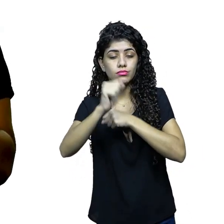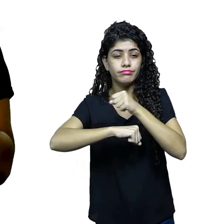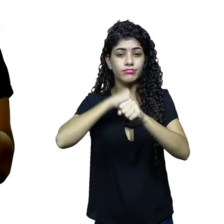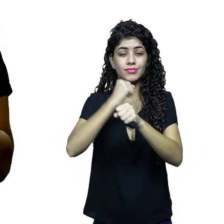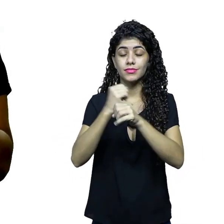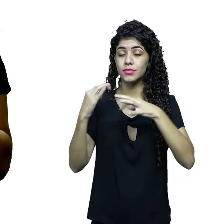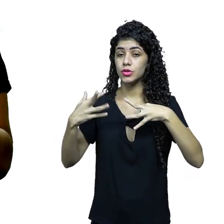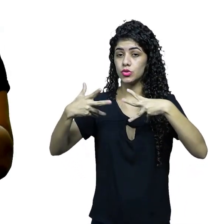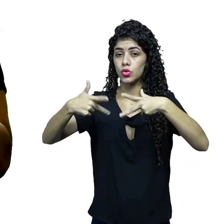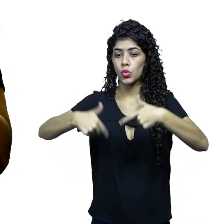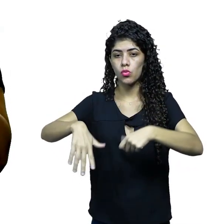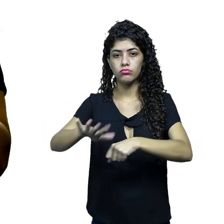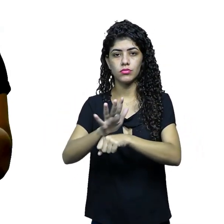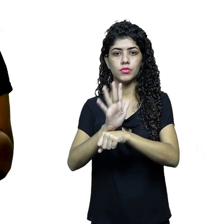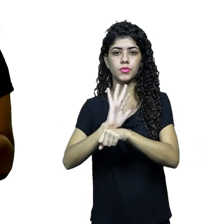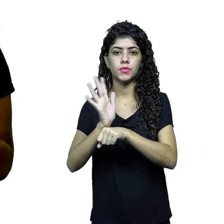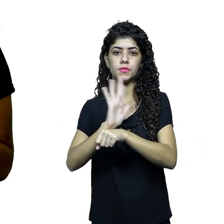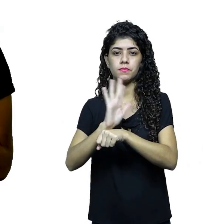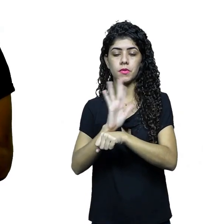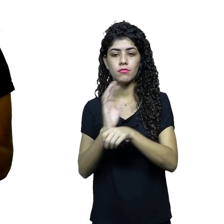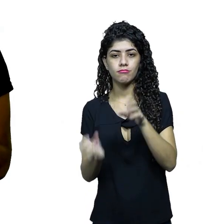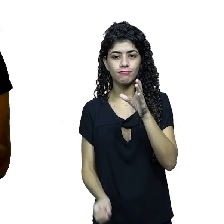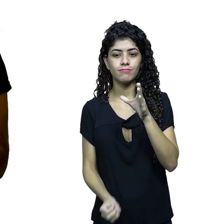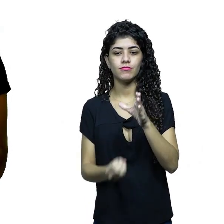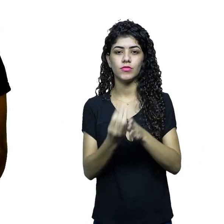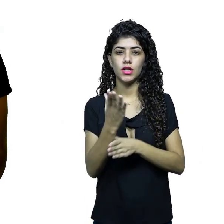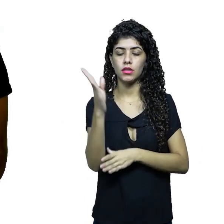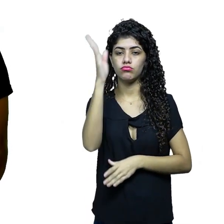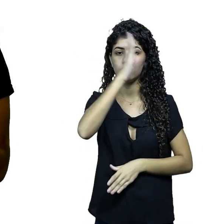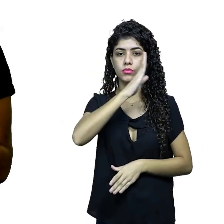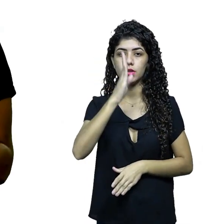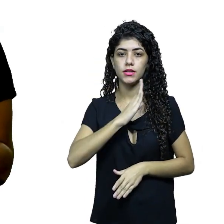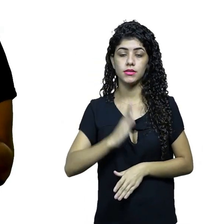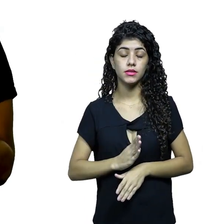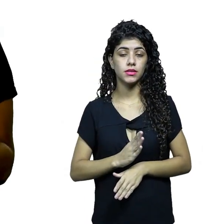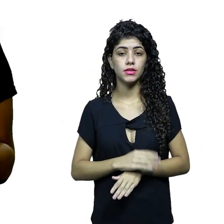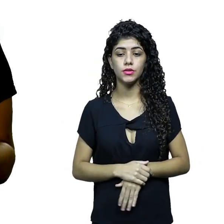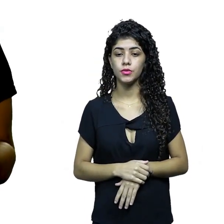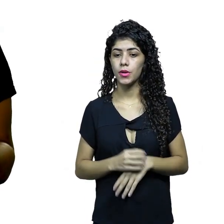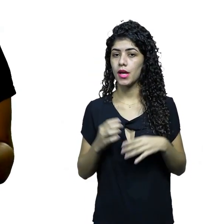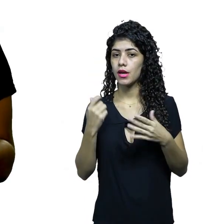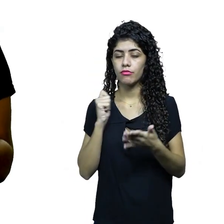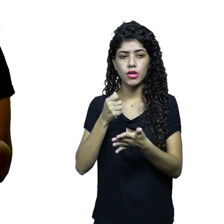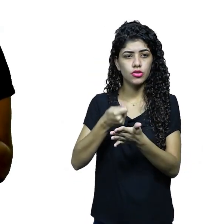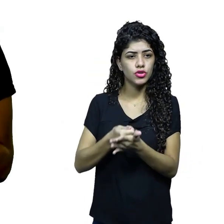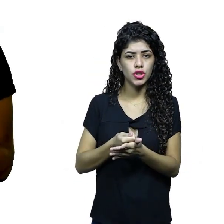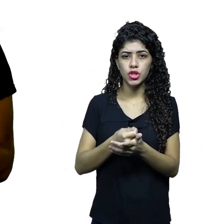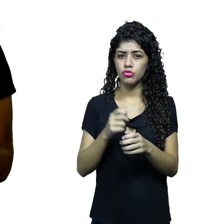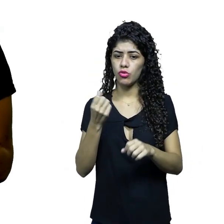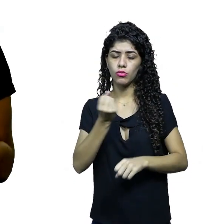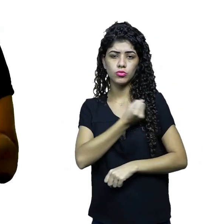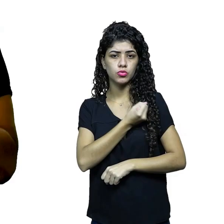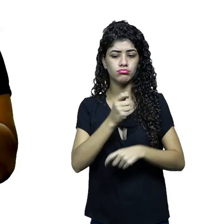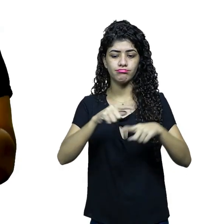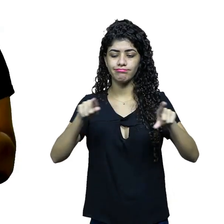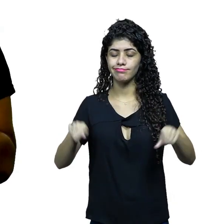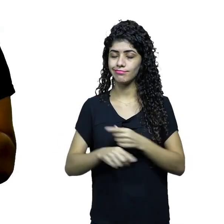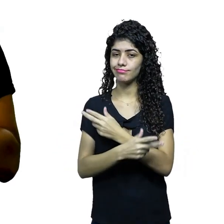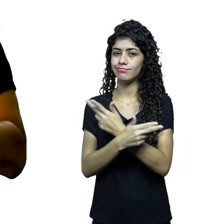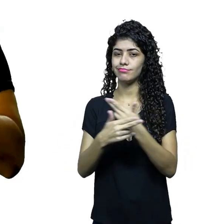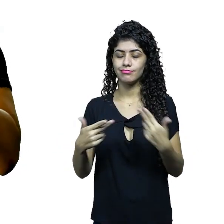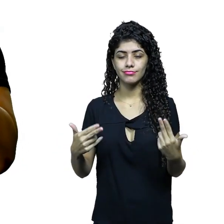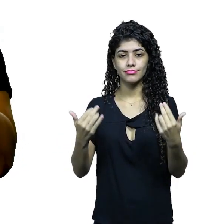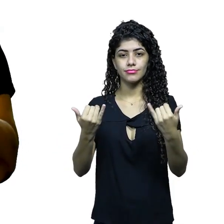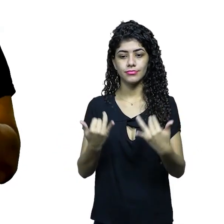todos os filmes que foram realizados no Brasil, com bilheteria, número de salas,